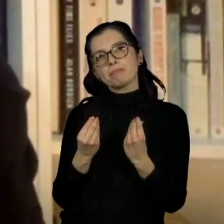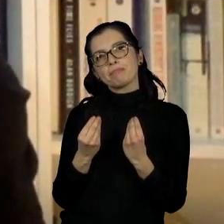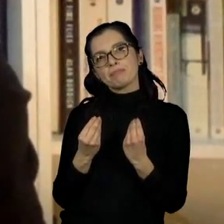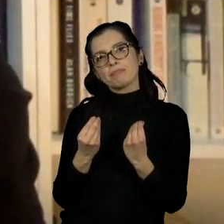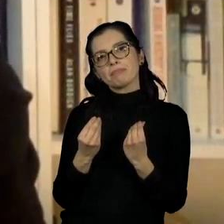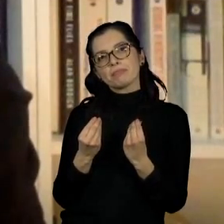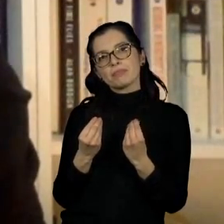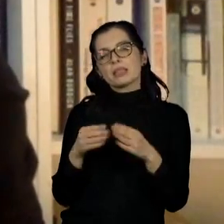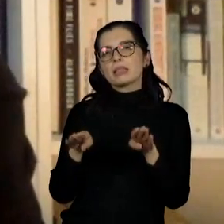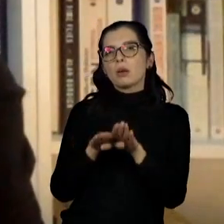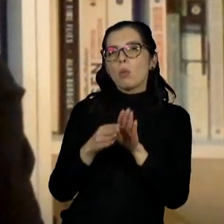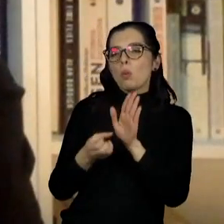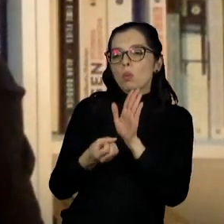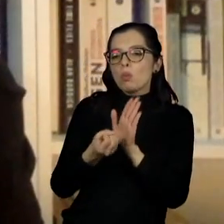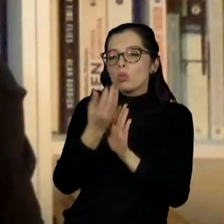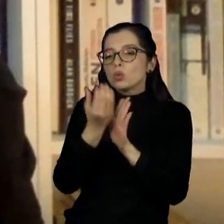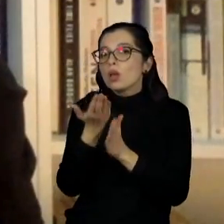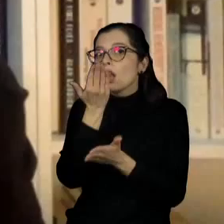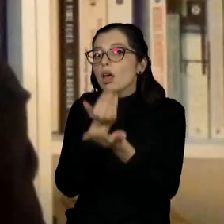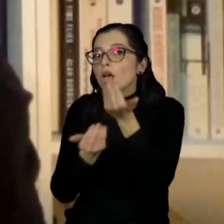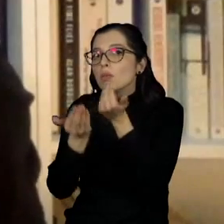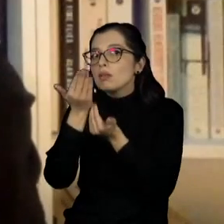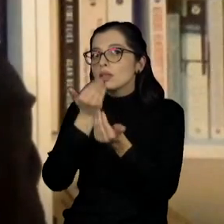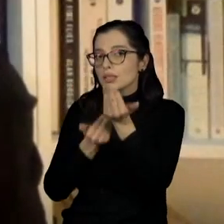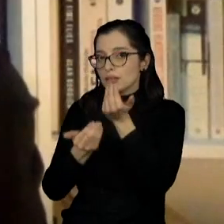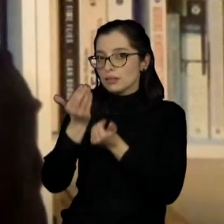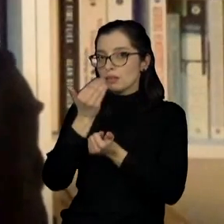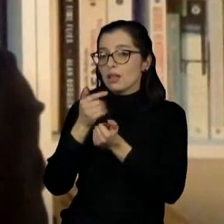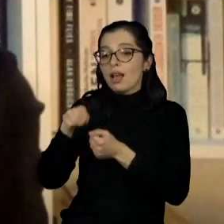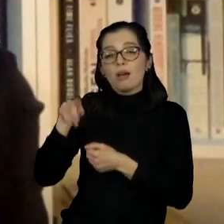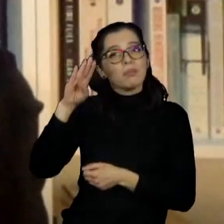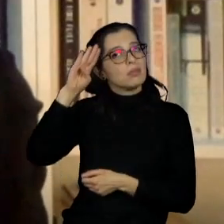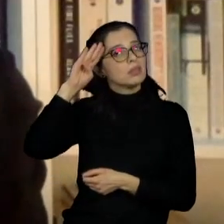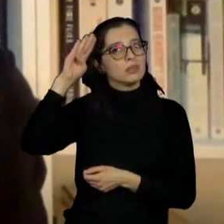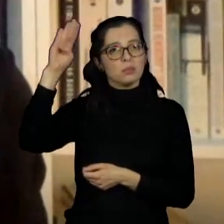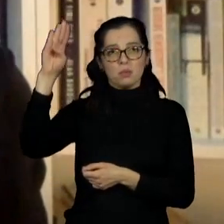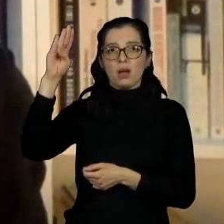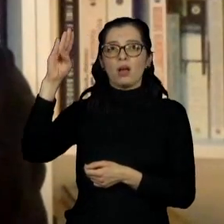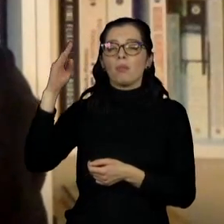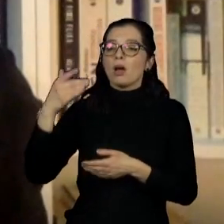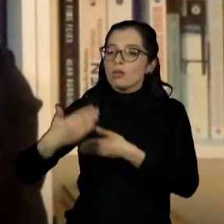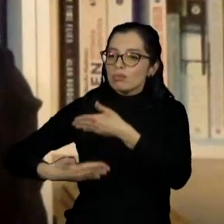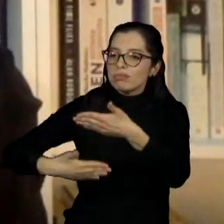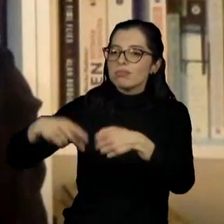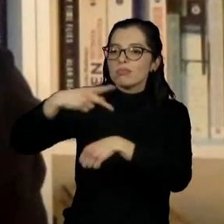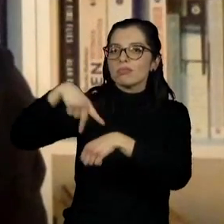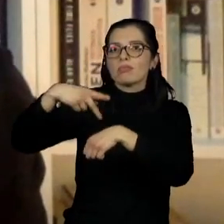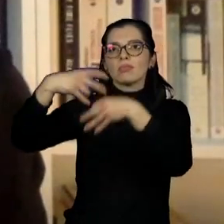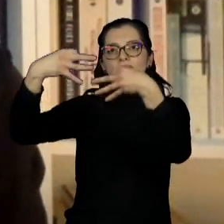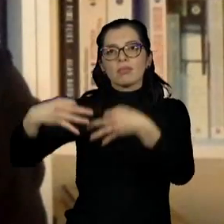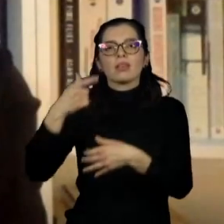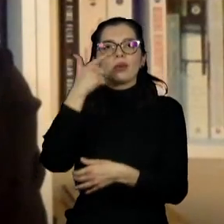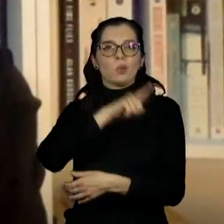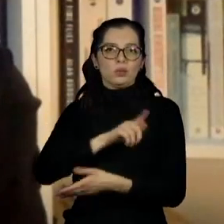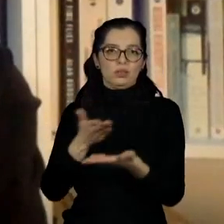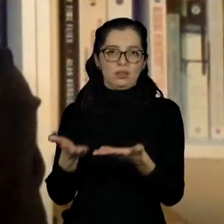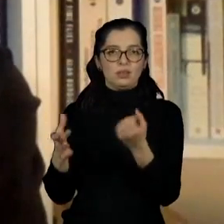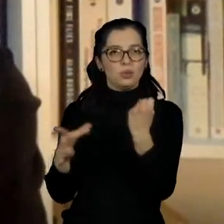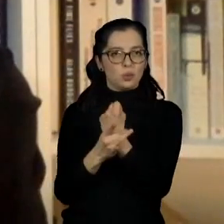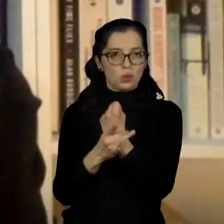food production, as coisas que são essenciais para a nation para ser safe e para funcionar,